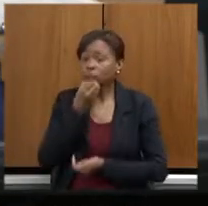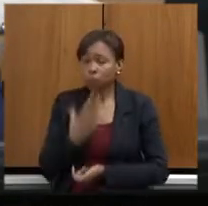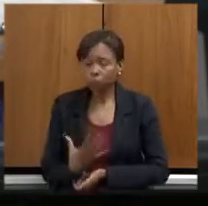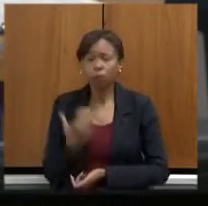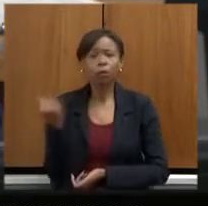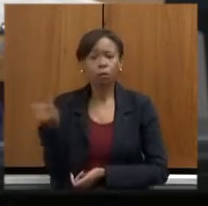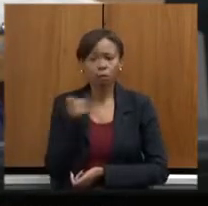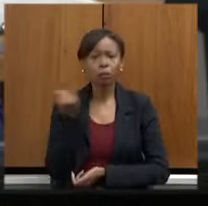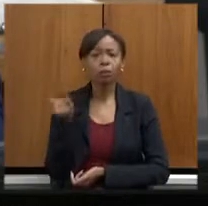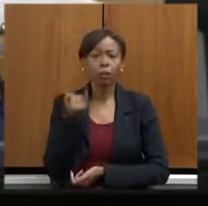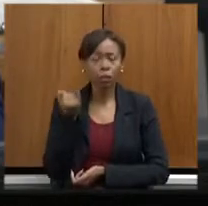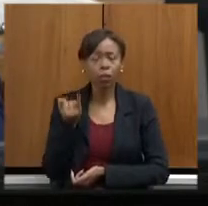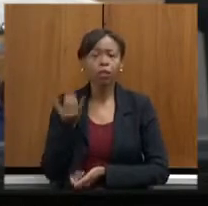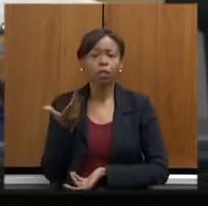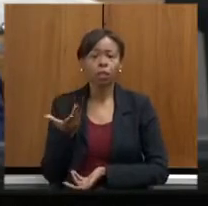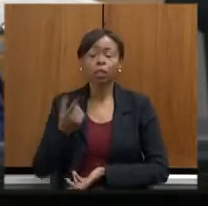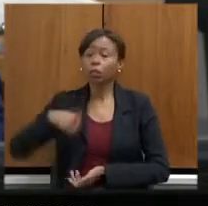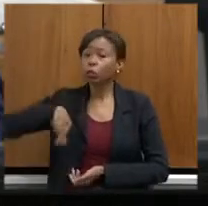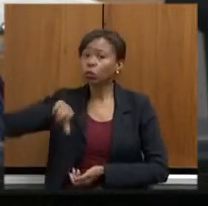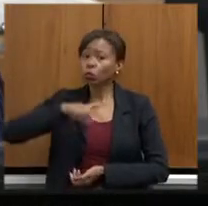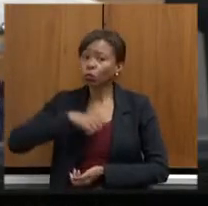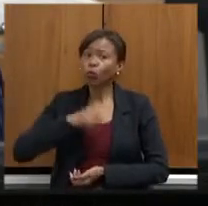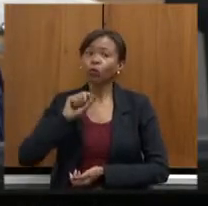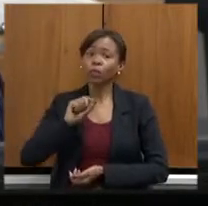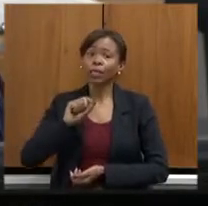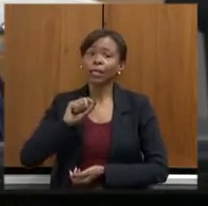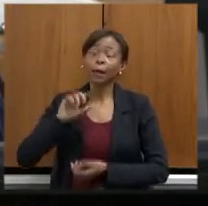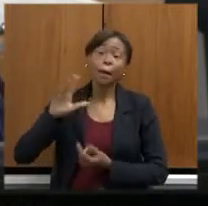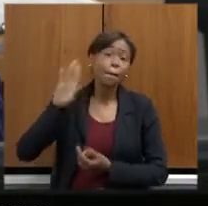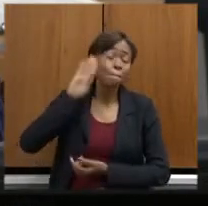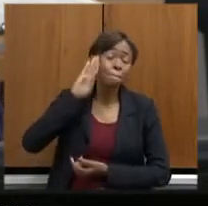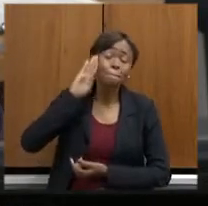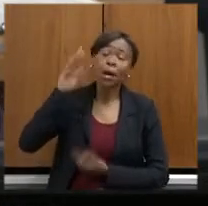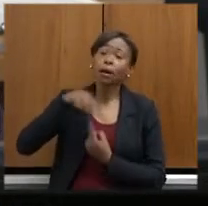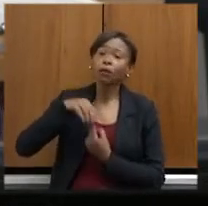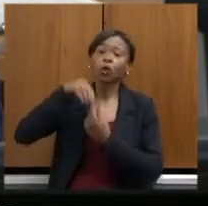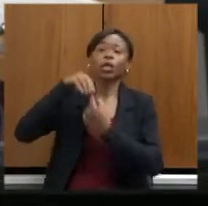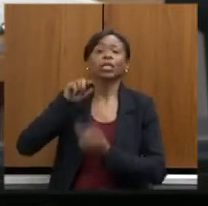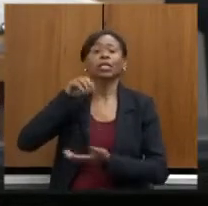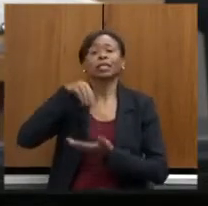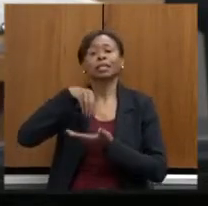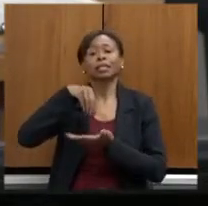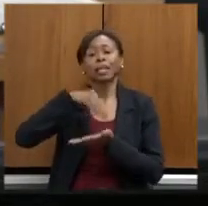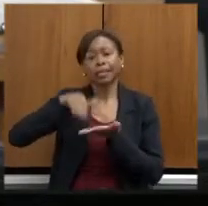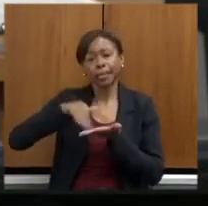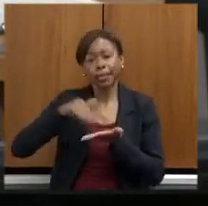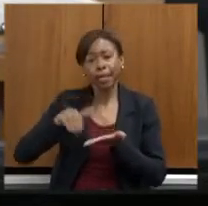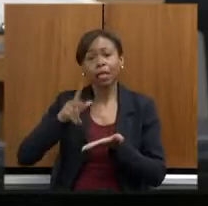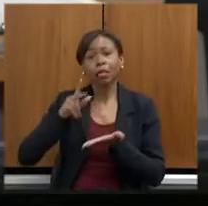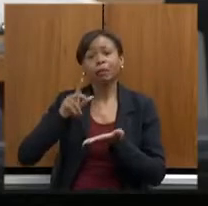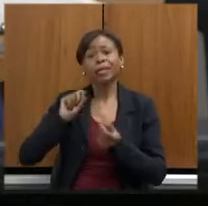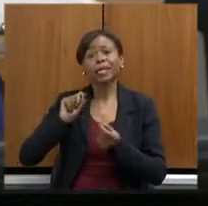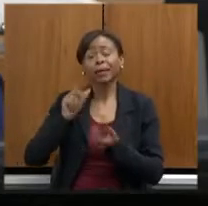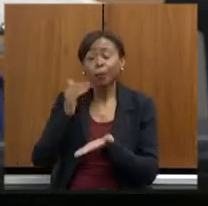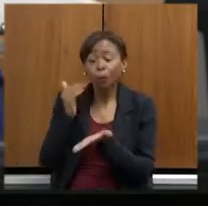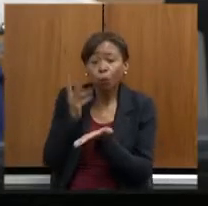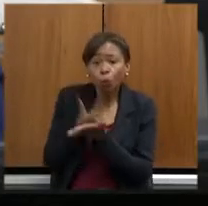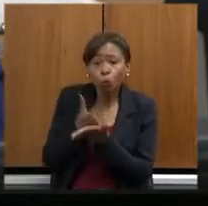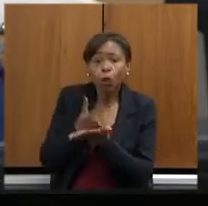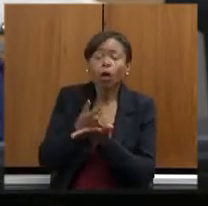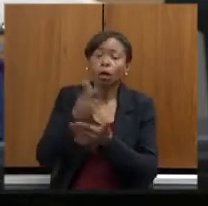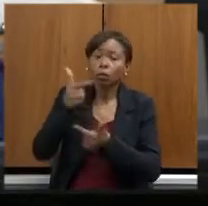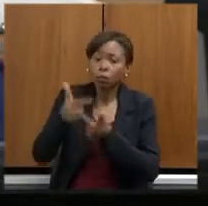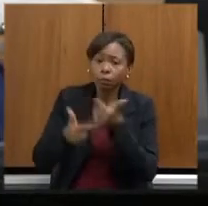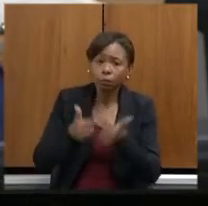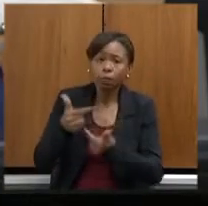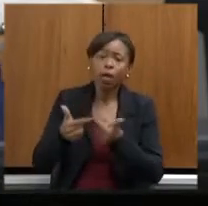e tudo isso nós estamos dando prioridade lá na secretaria para ter continuidade essa questão desses